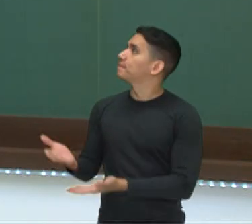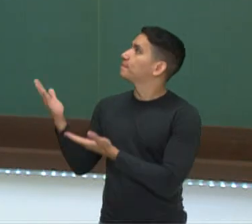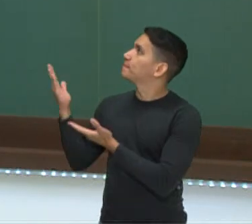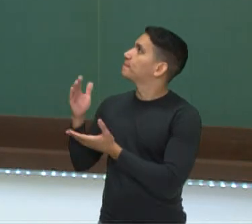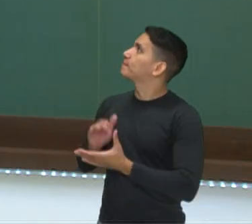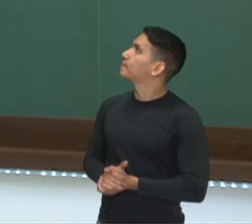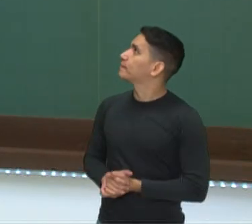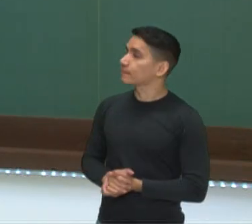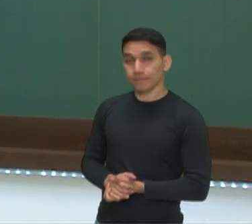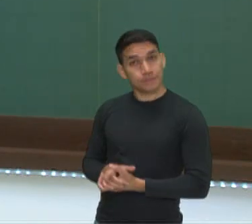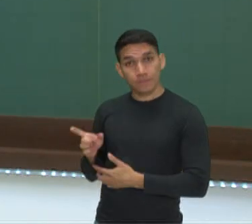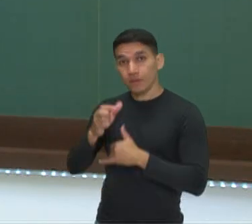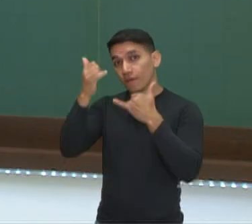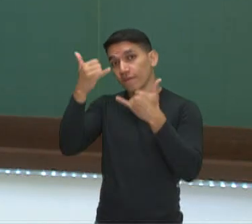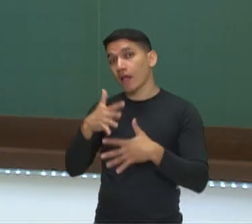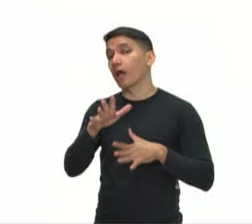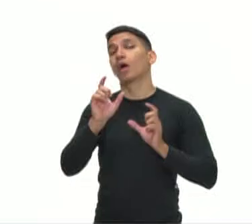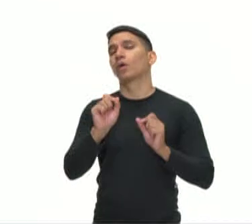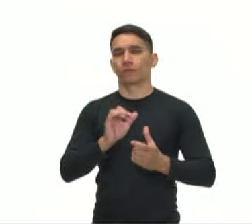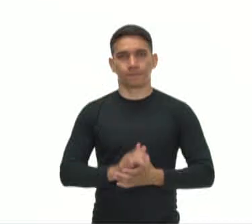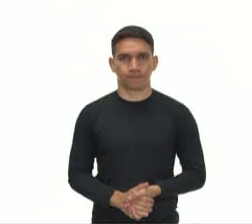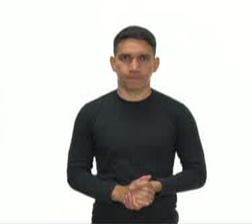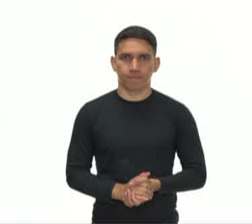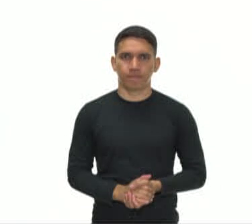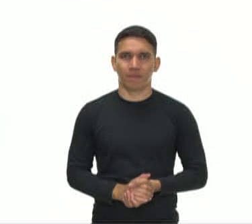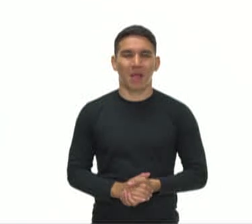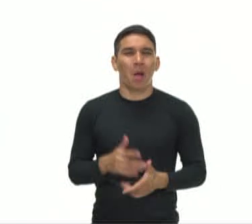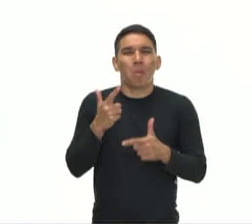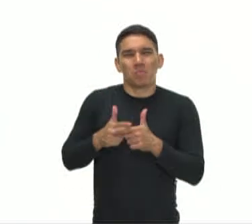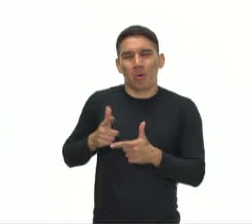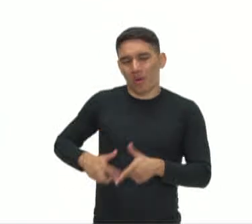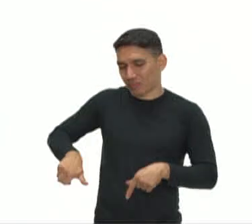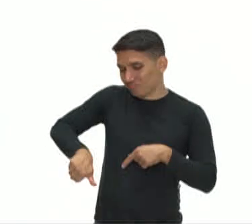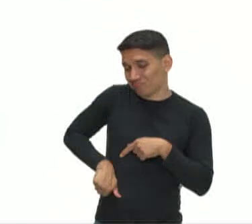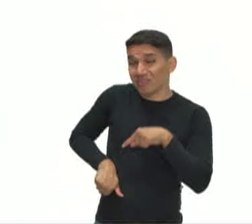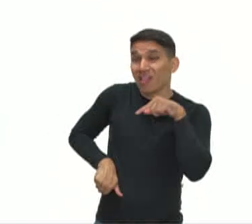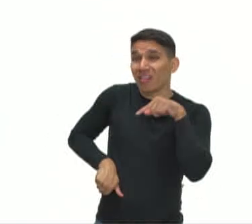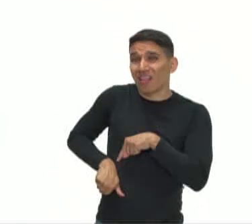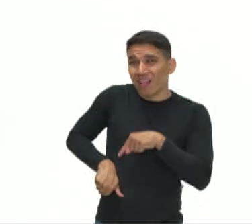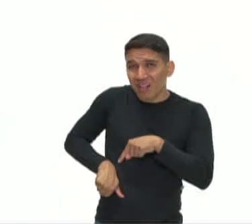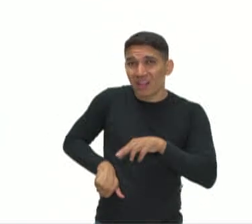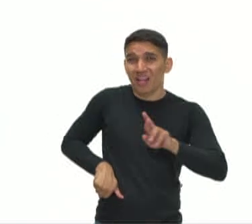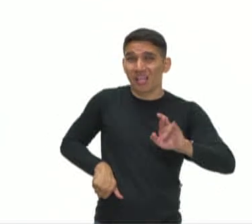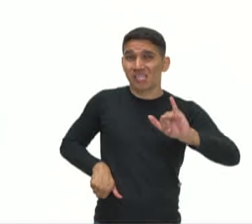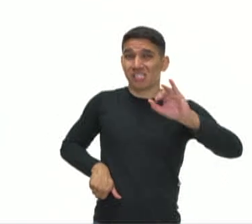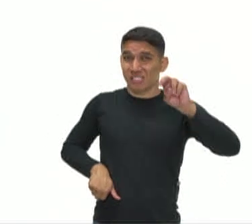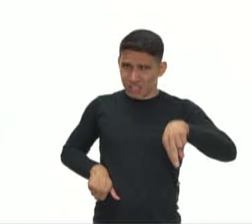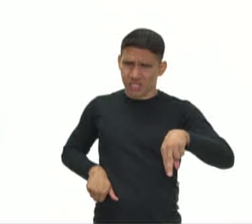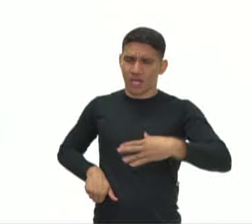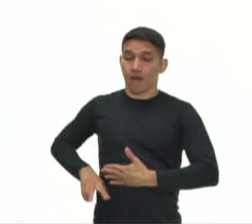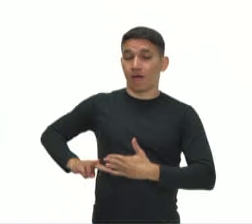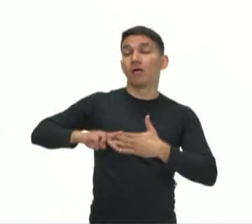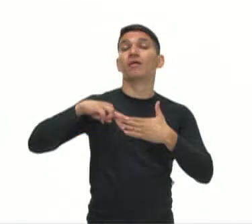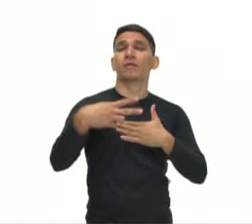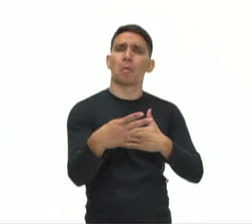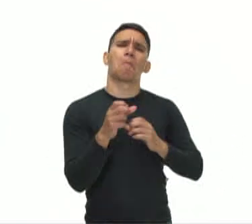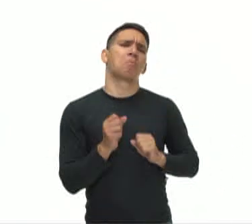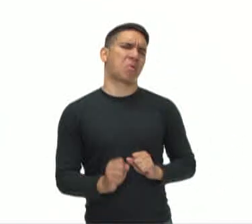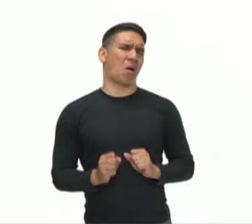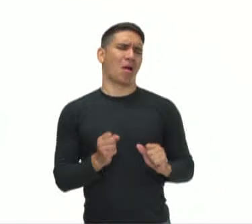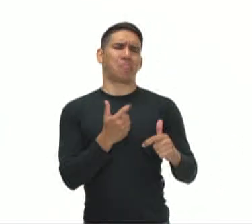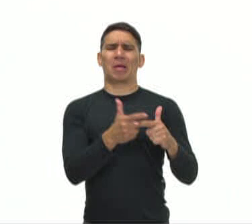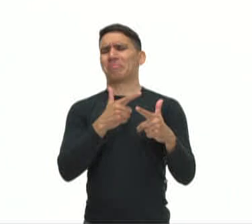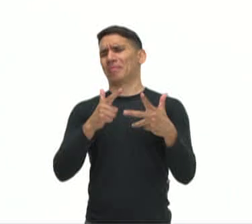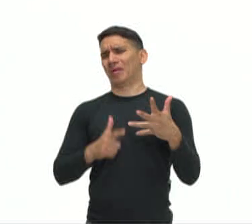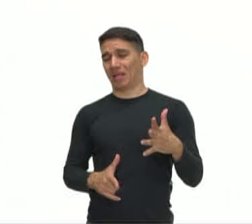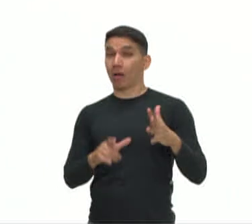Esta atividade diz o seguinte: problemas nos rins causam diversas dificuldades e até o risco de morte.